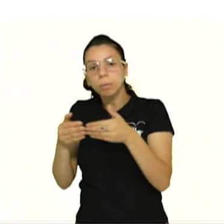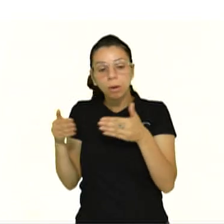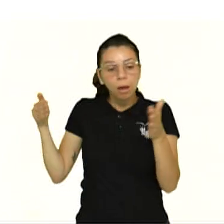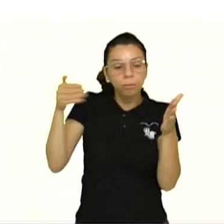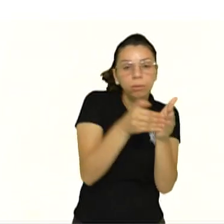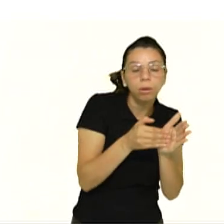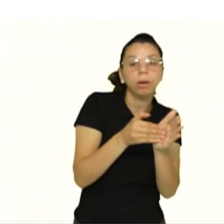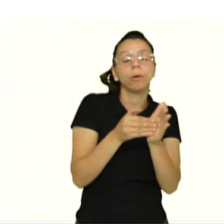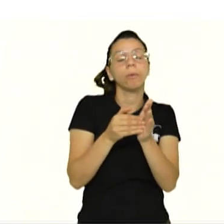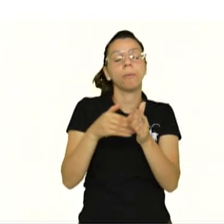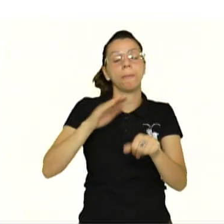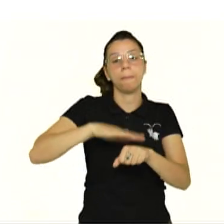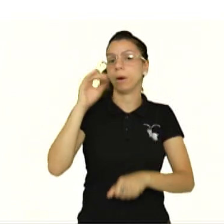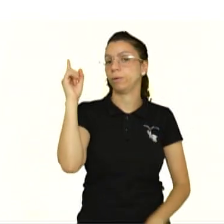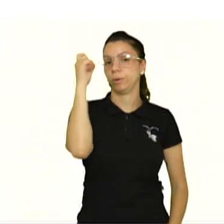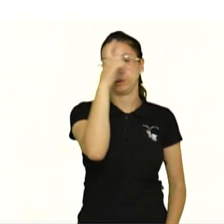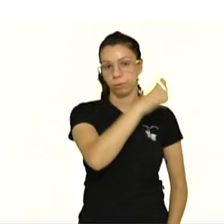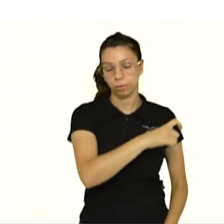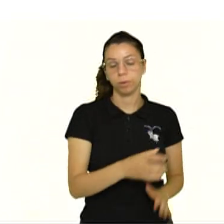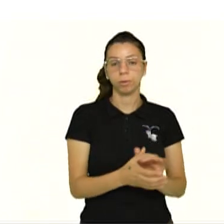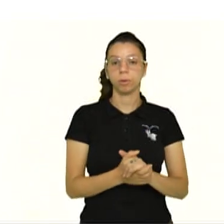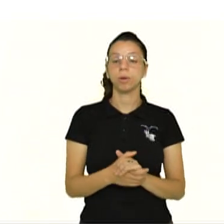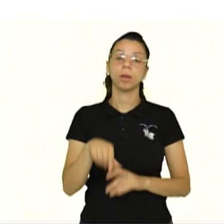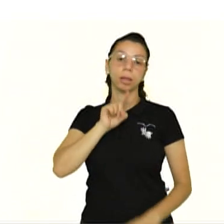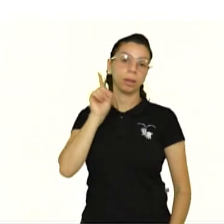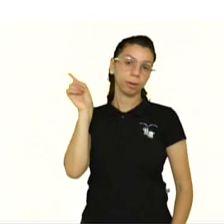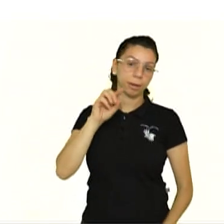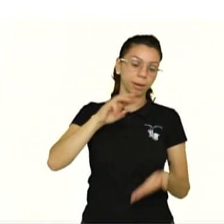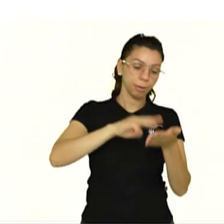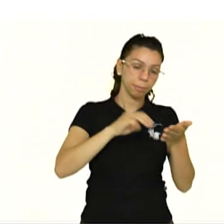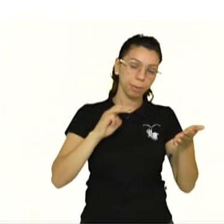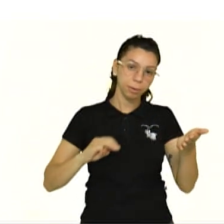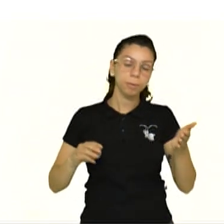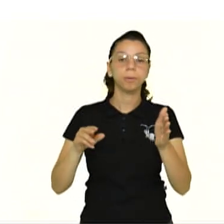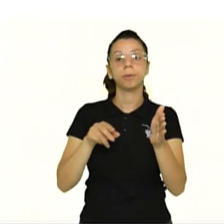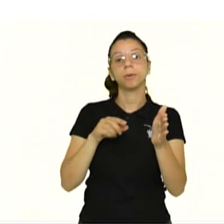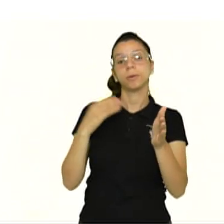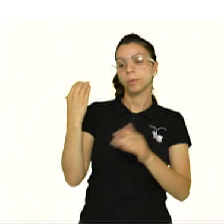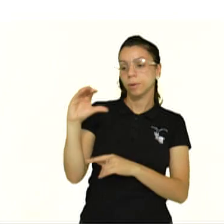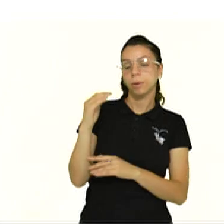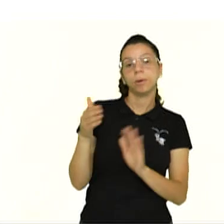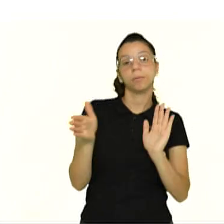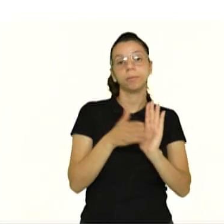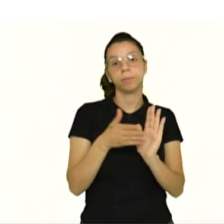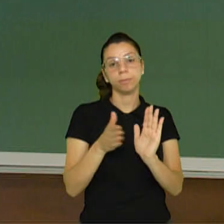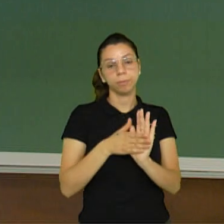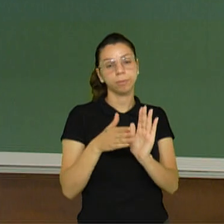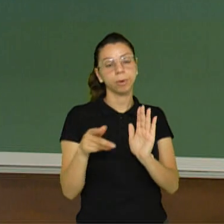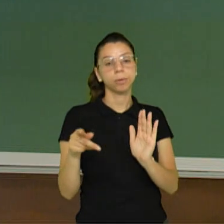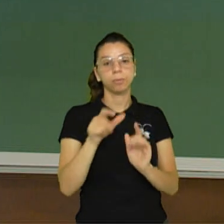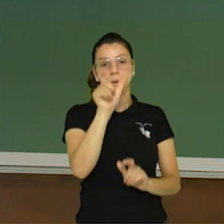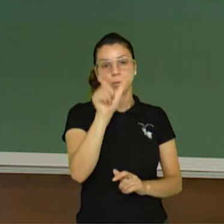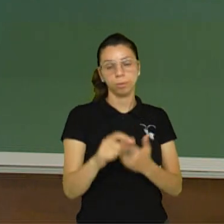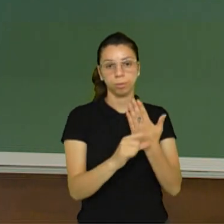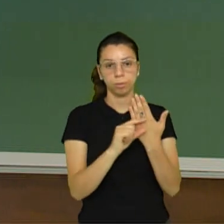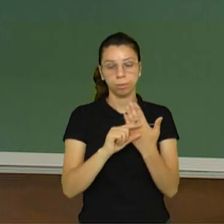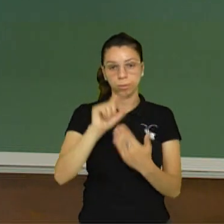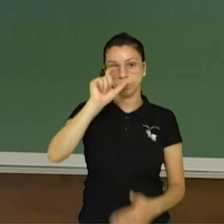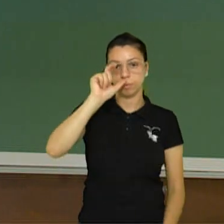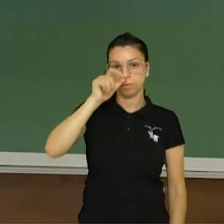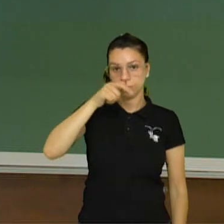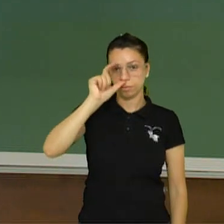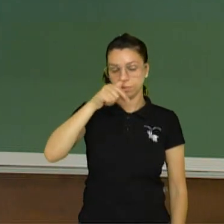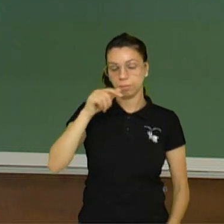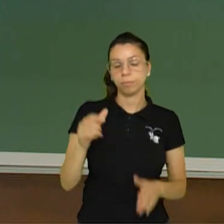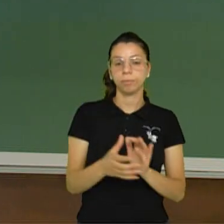aqui está falando sobre o método científico proposto por René Descartes. As duas etapas muito